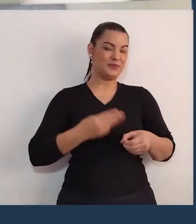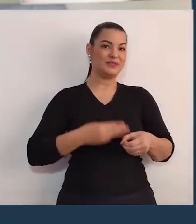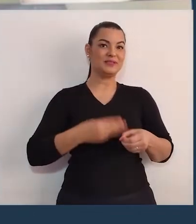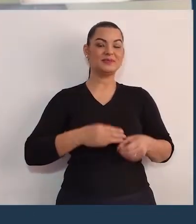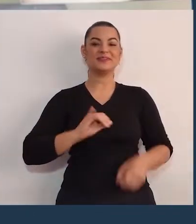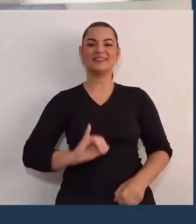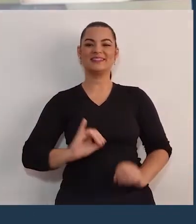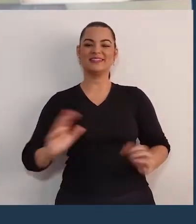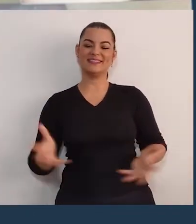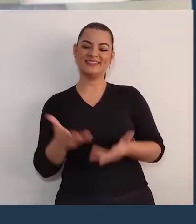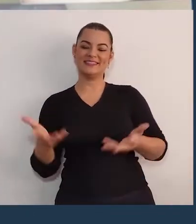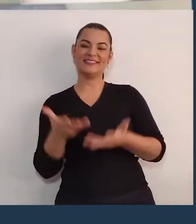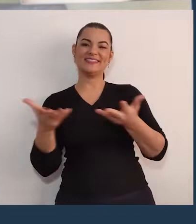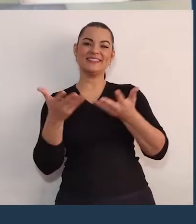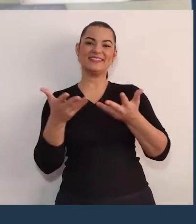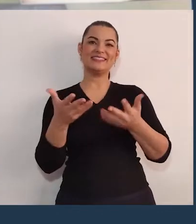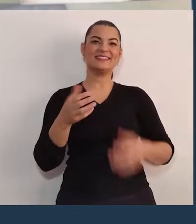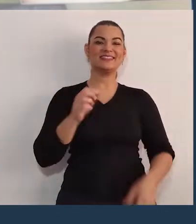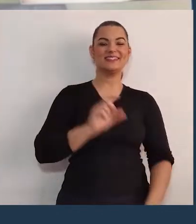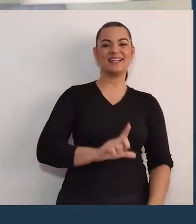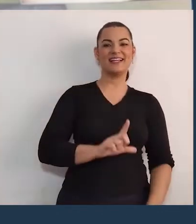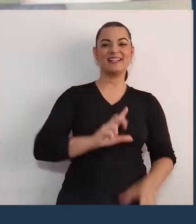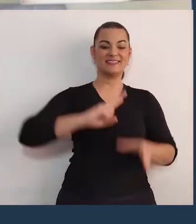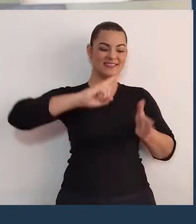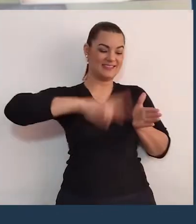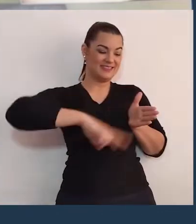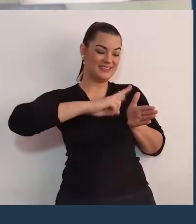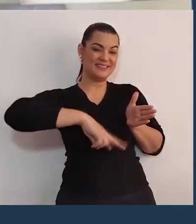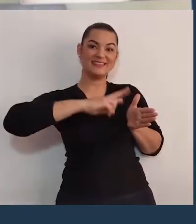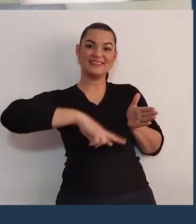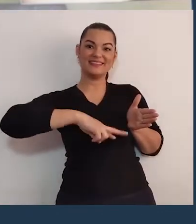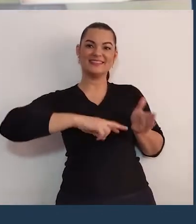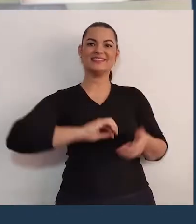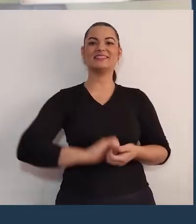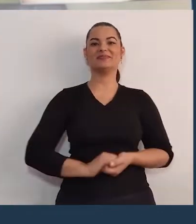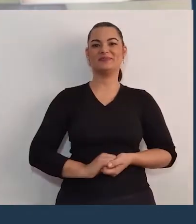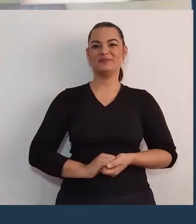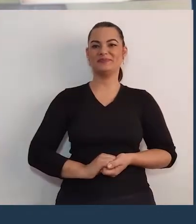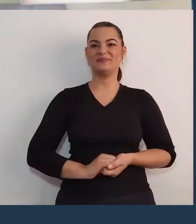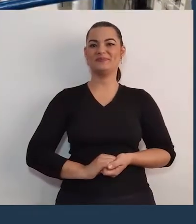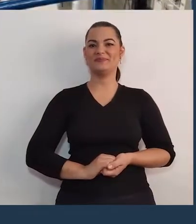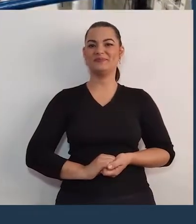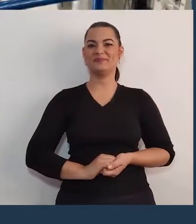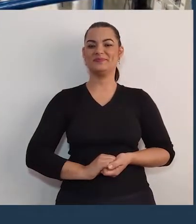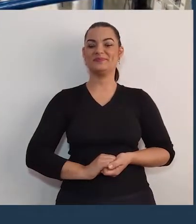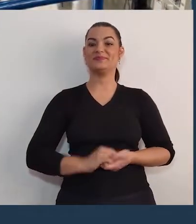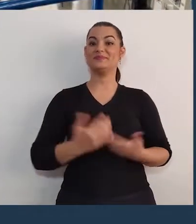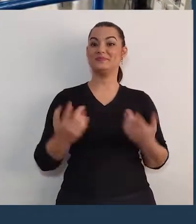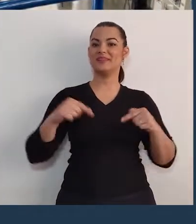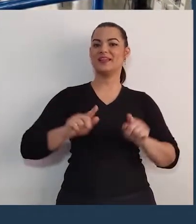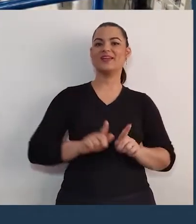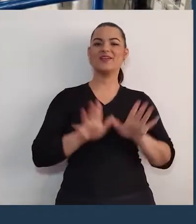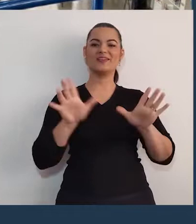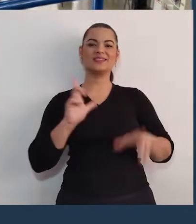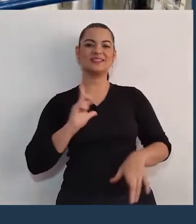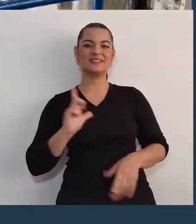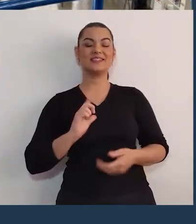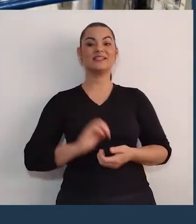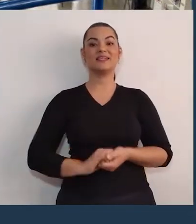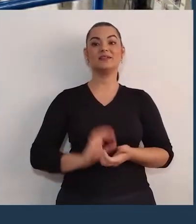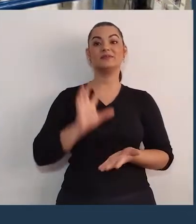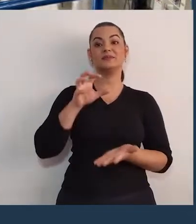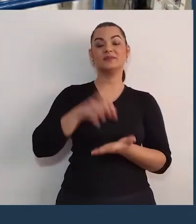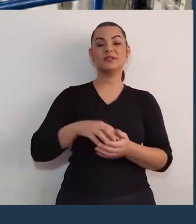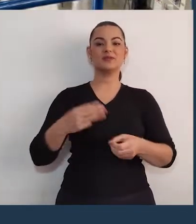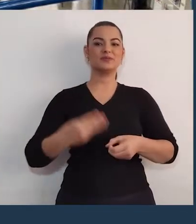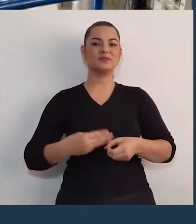de leitura. Centro Municipal de Incentivo à Leitura. Em Guarulhos nós temos o